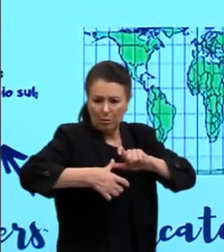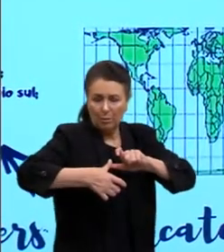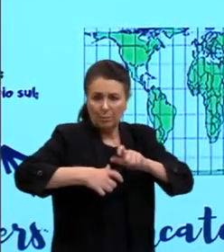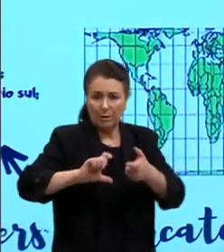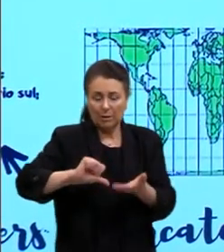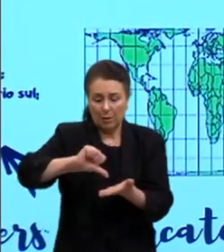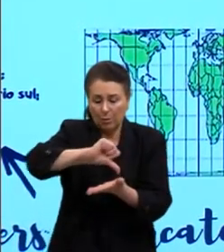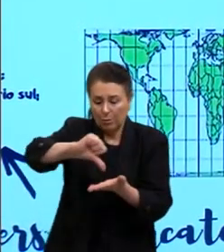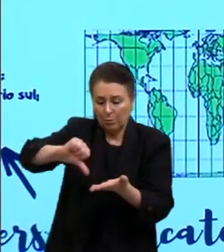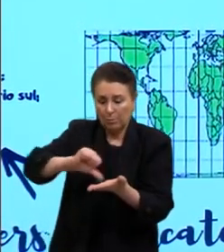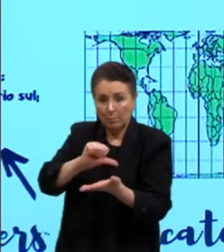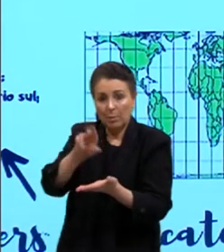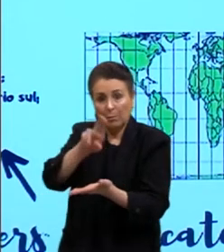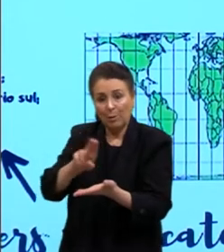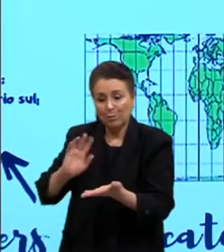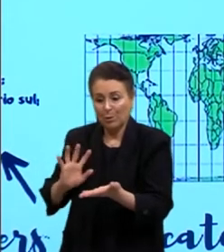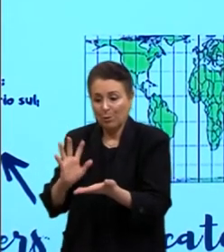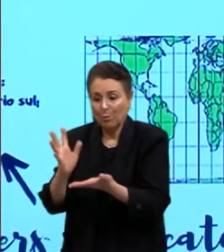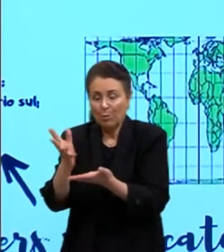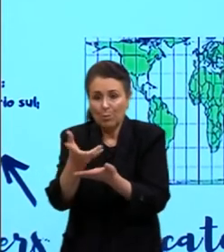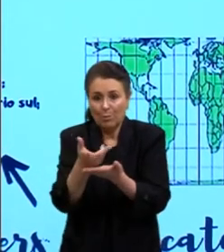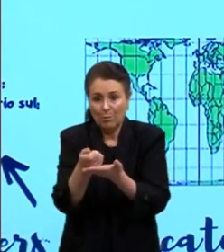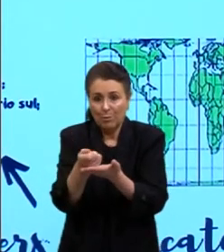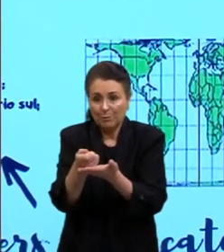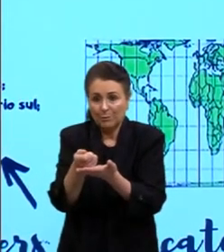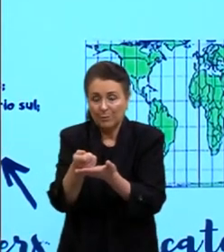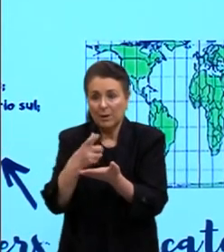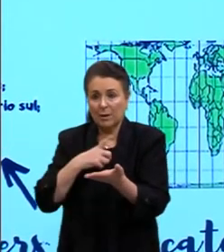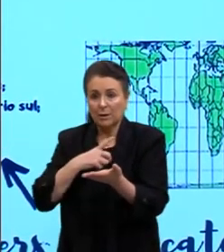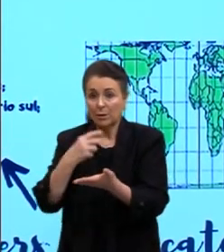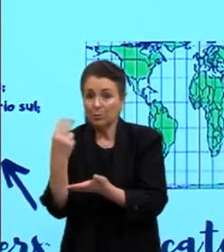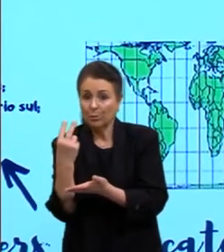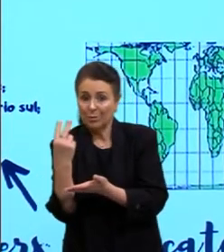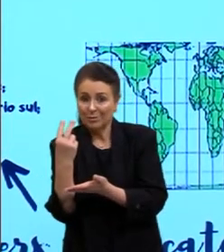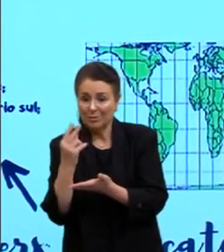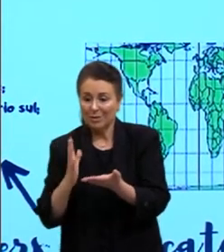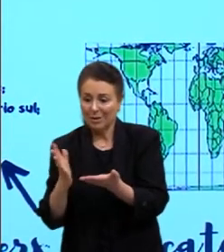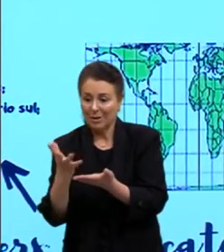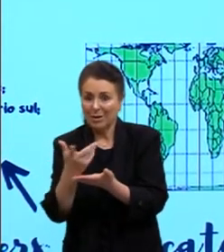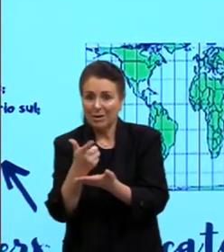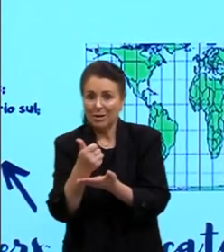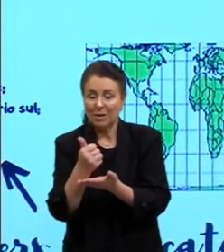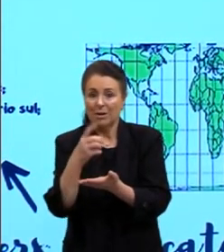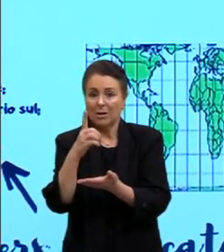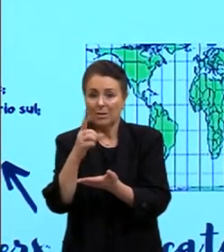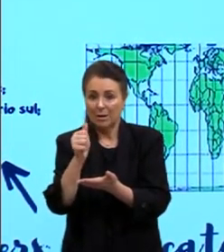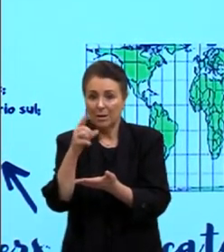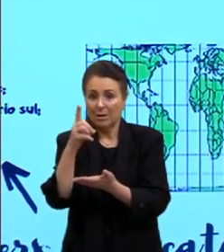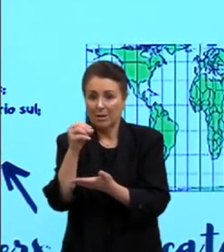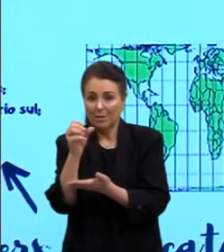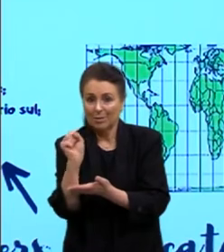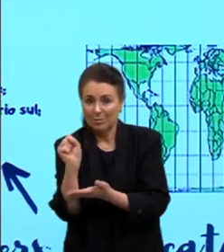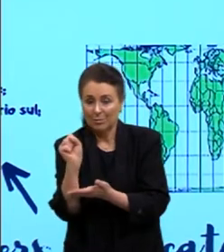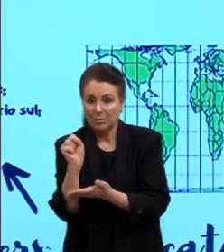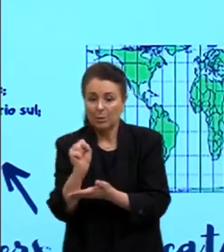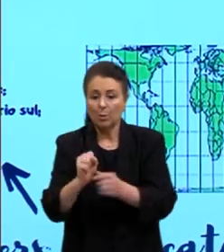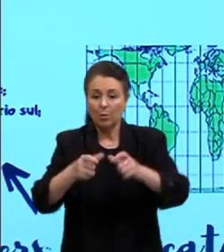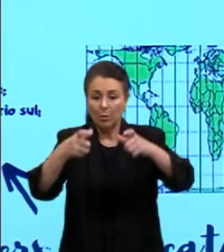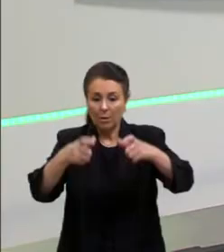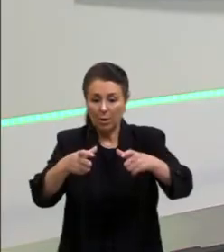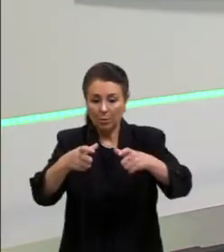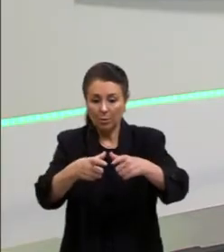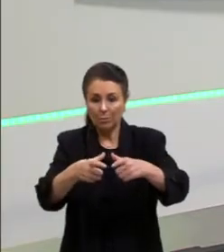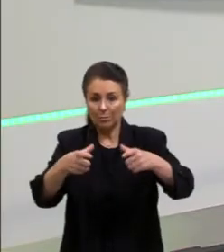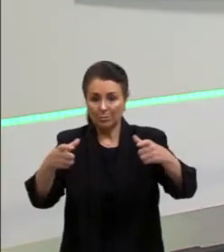um dado, certo? Então, aqui tu tem dois, dois dados, tu tem um que é a localização e o outro é o tamanho, né,